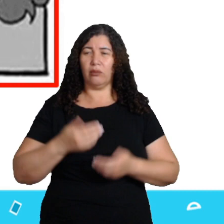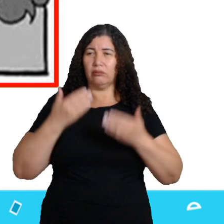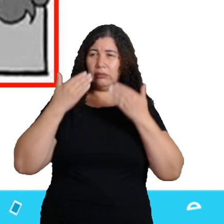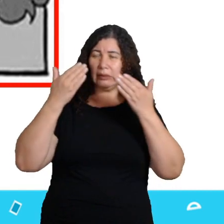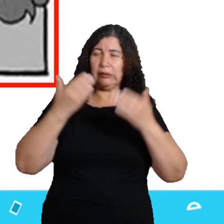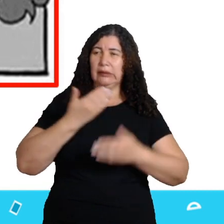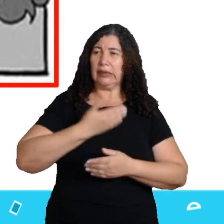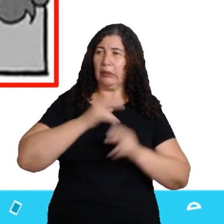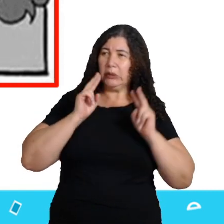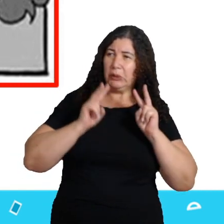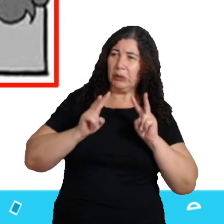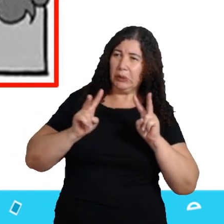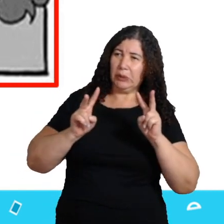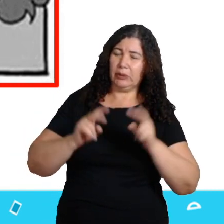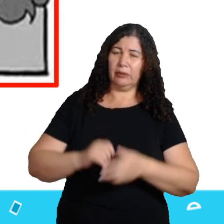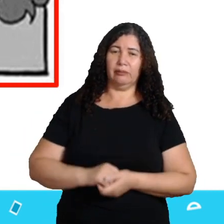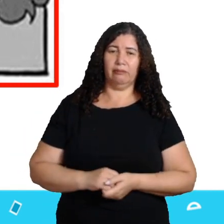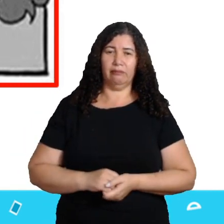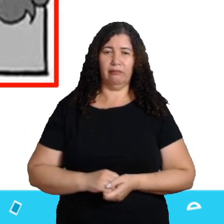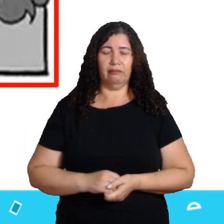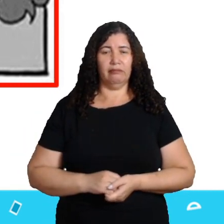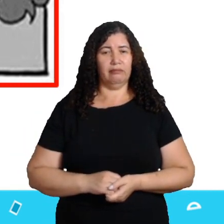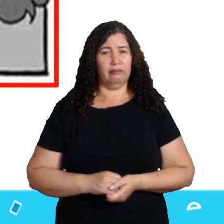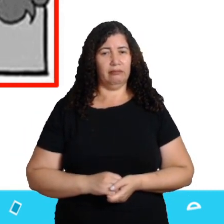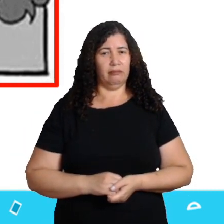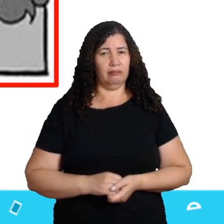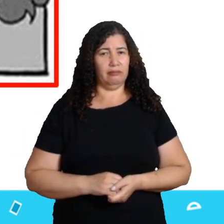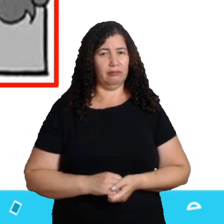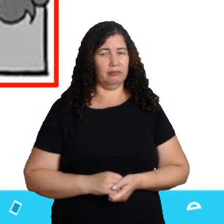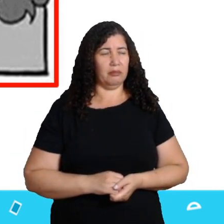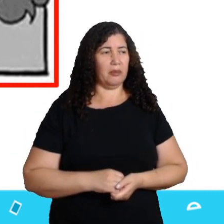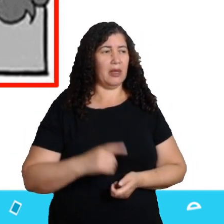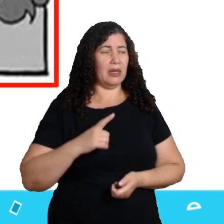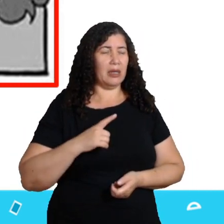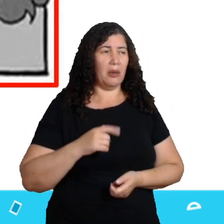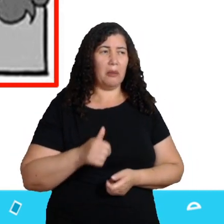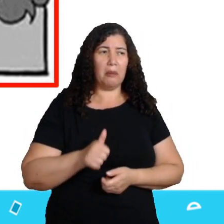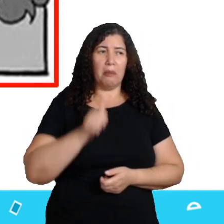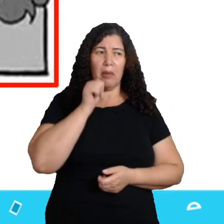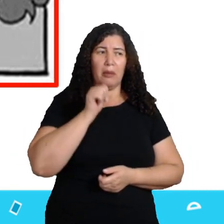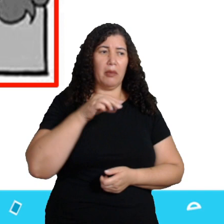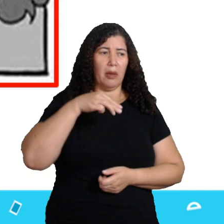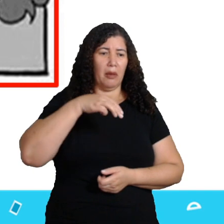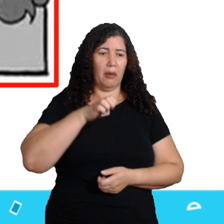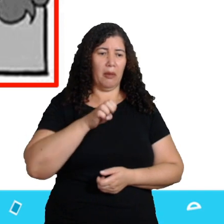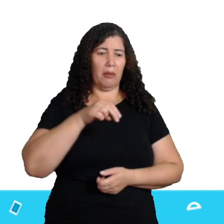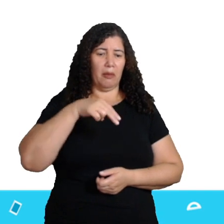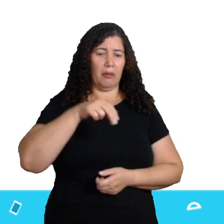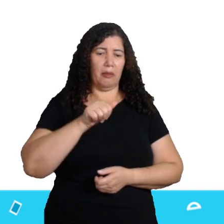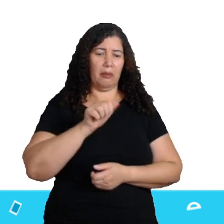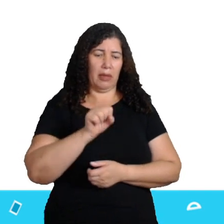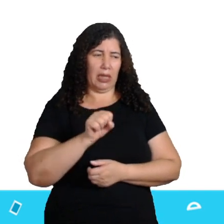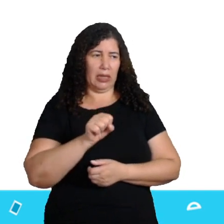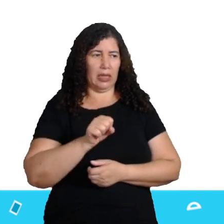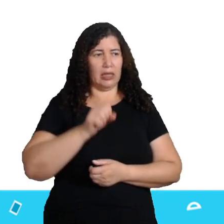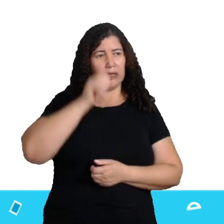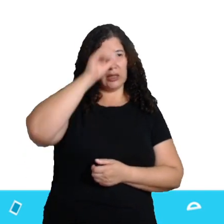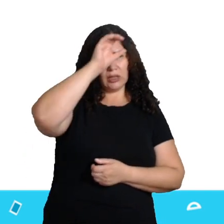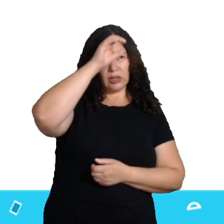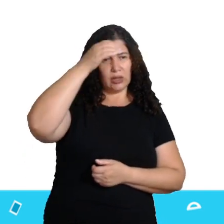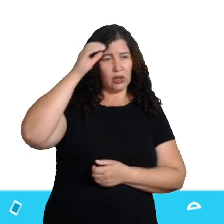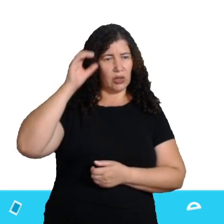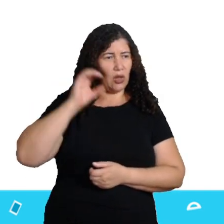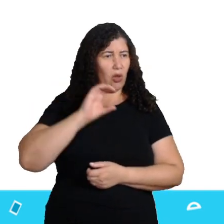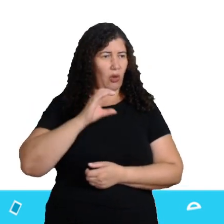dele. Tenho bebido menos Coca-Cola. Gente,